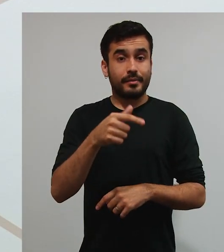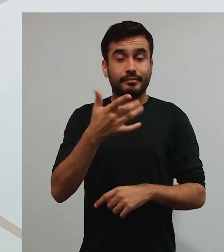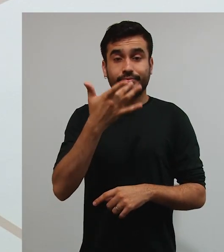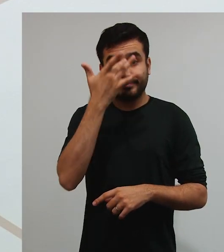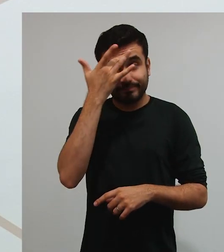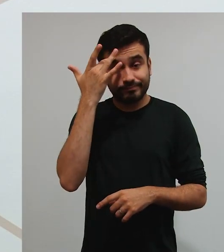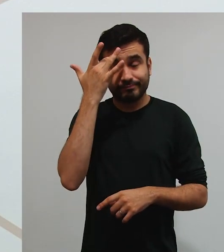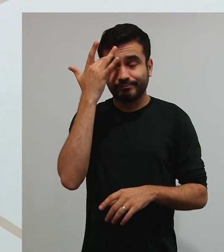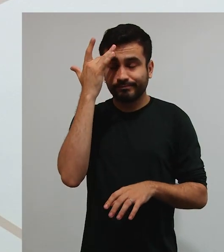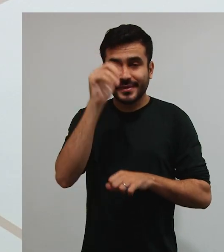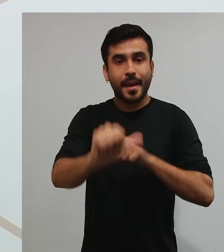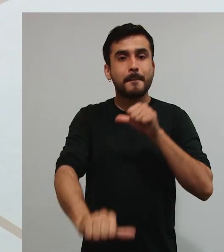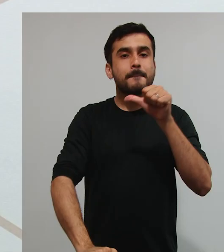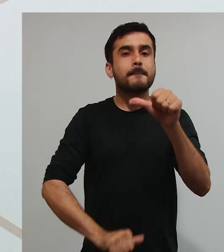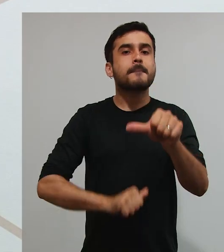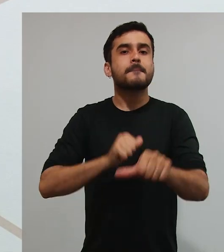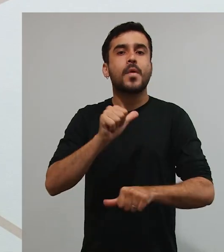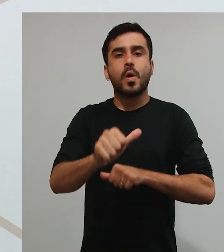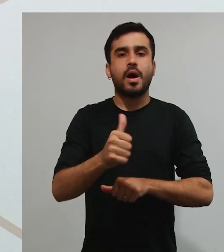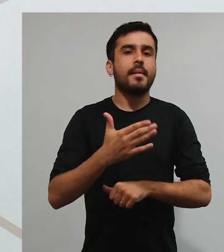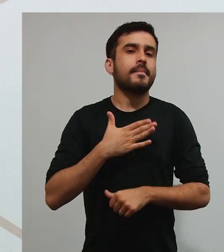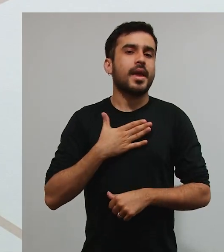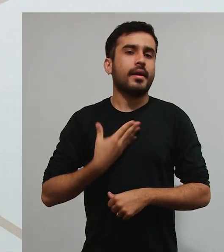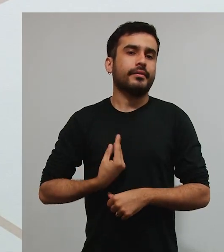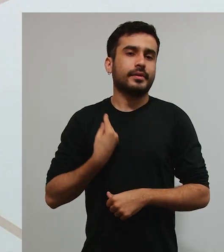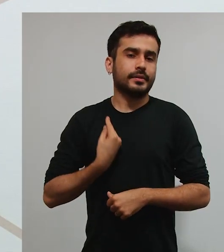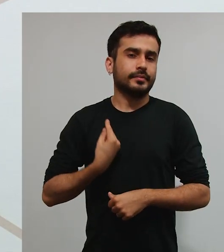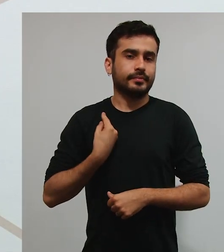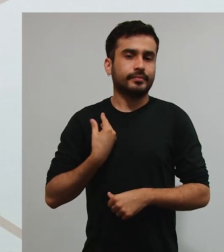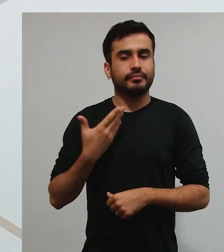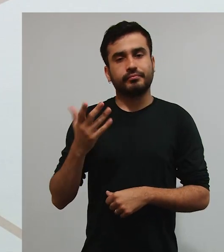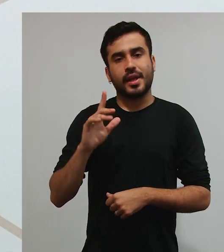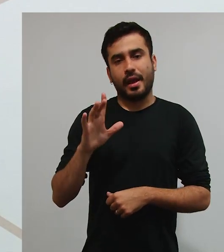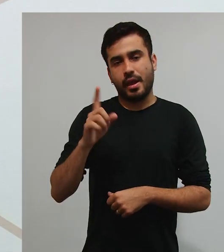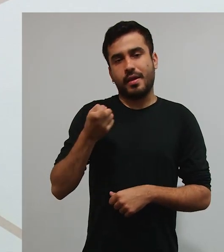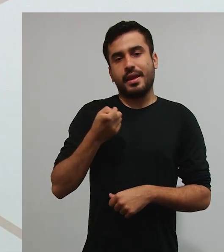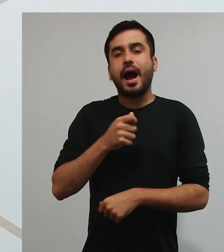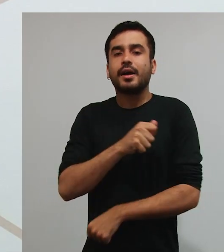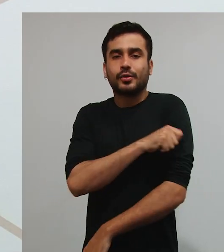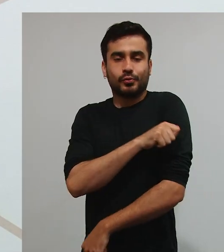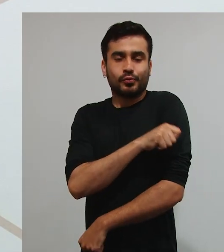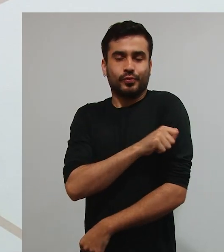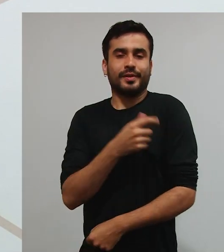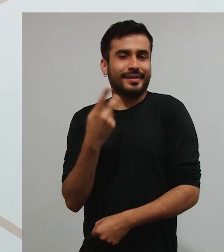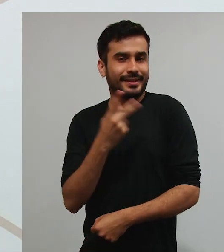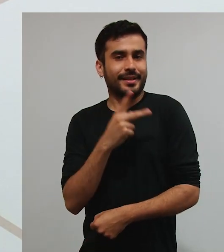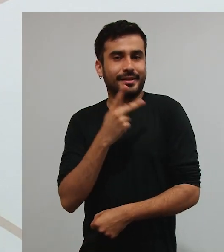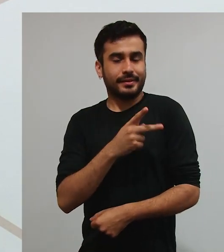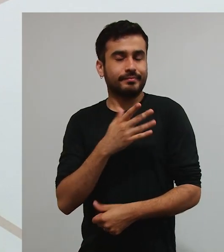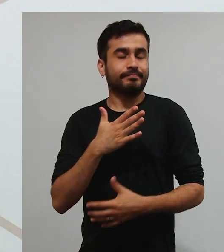uma pessoa que transformou a minha vida, tá? Enquanto aluna,